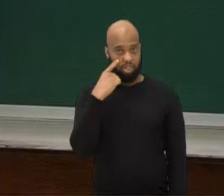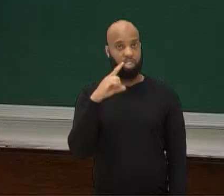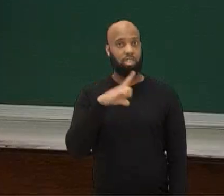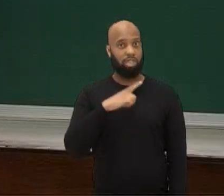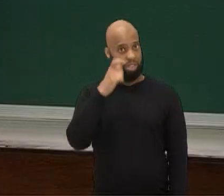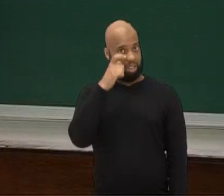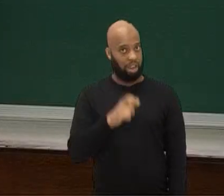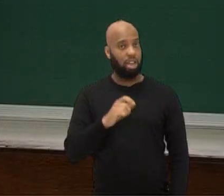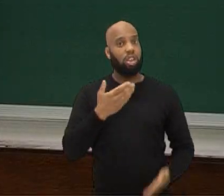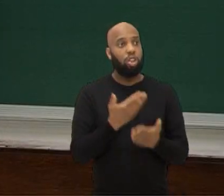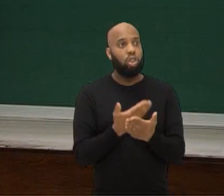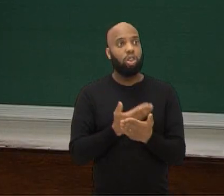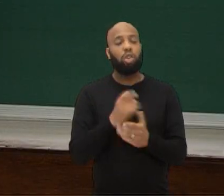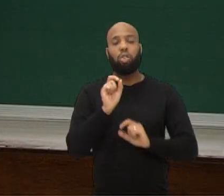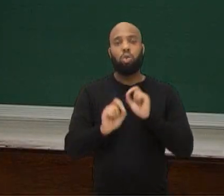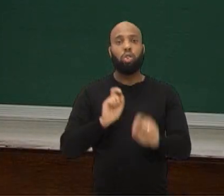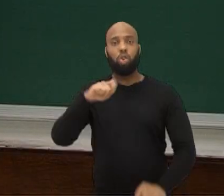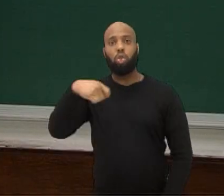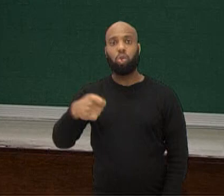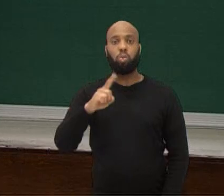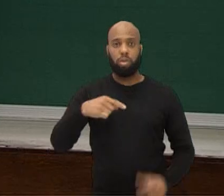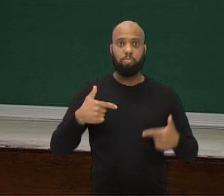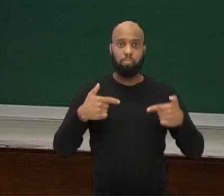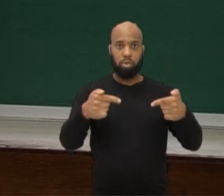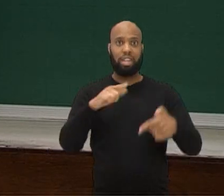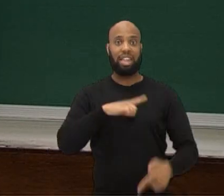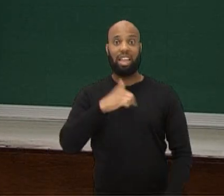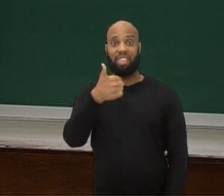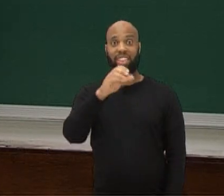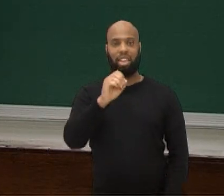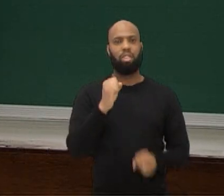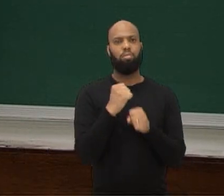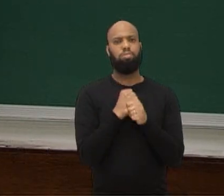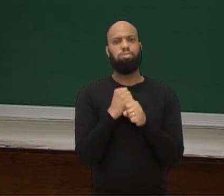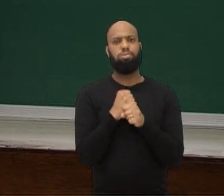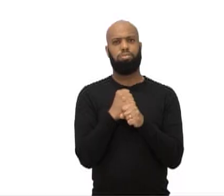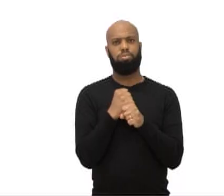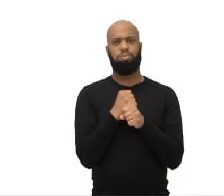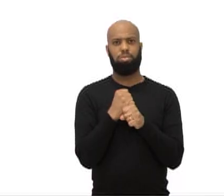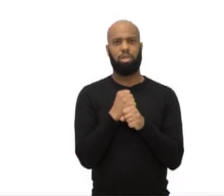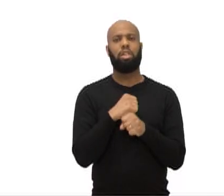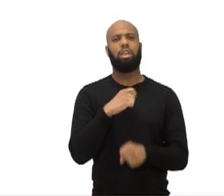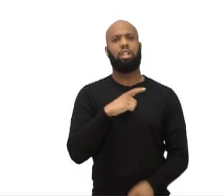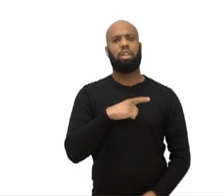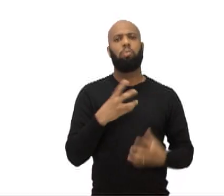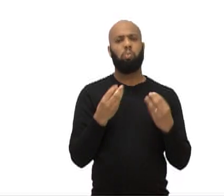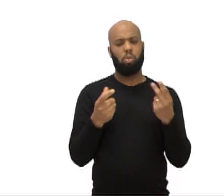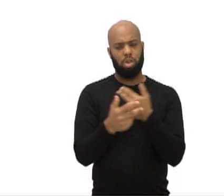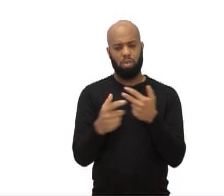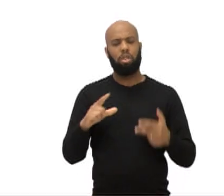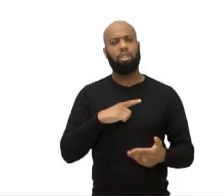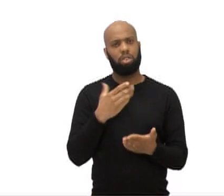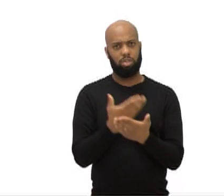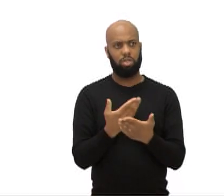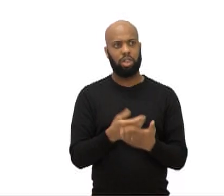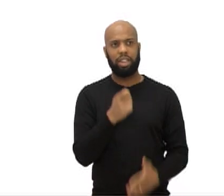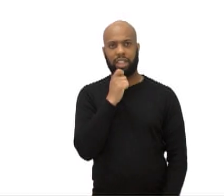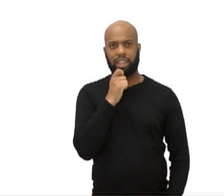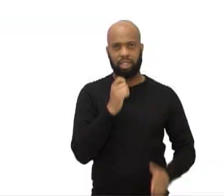interessante, estamos falando de uma guerra que durou 10 anos. Então é muita coisa que nós temos para